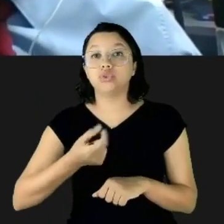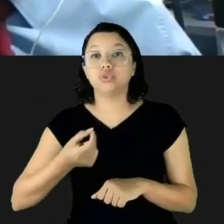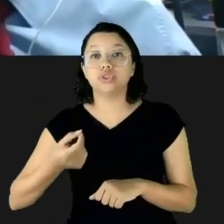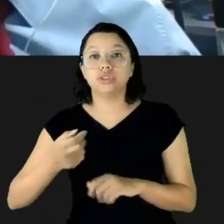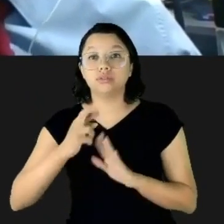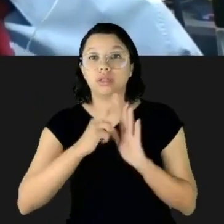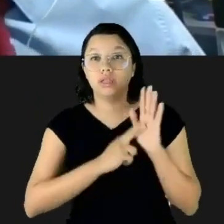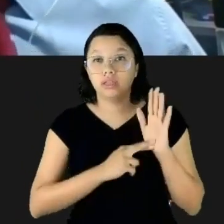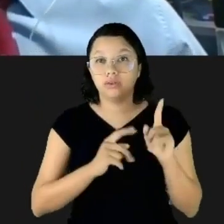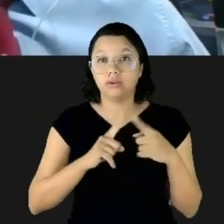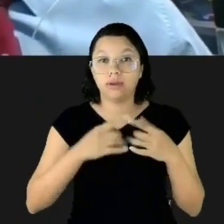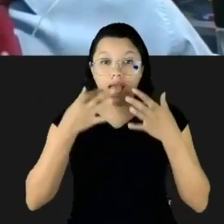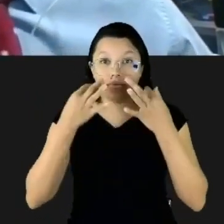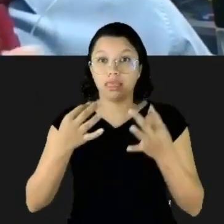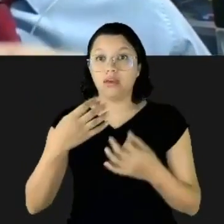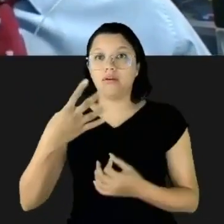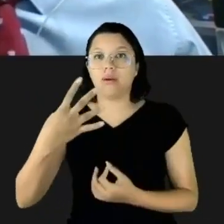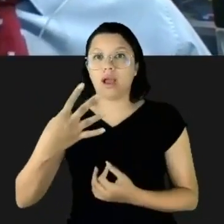eu chamo a atenção de quatro.